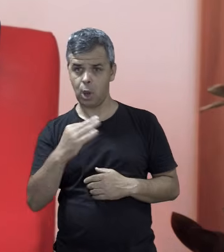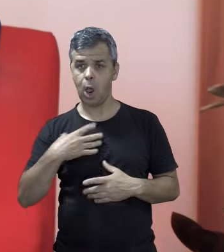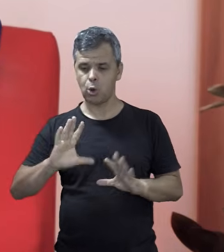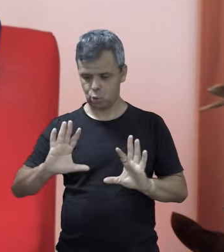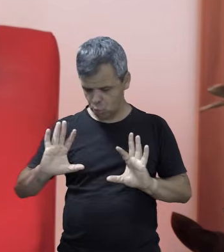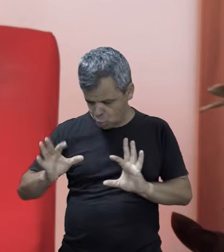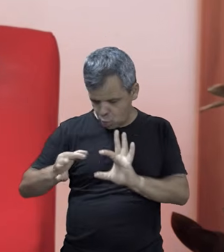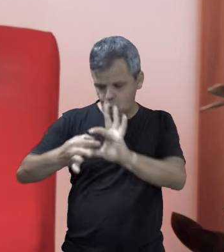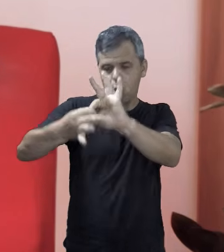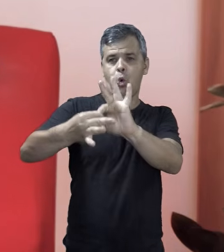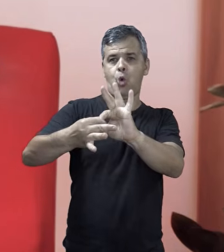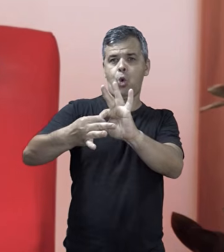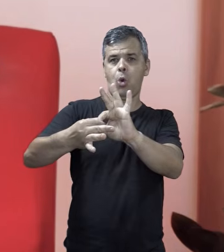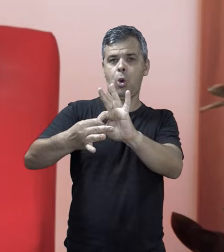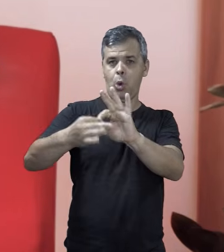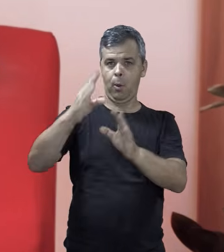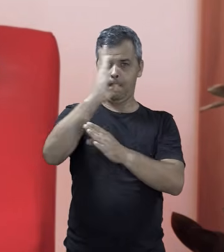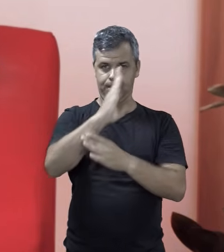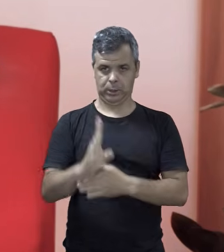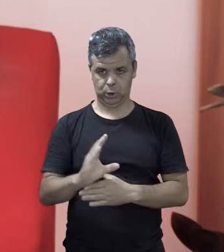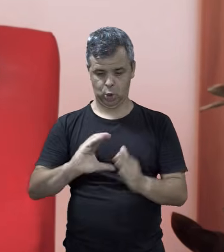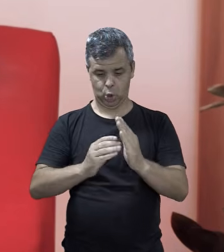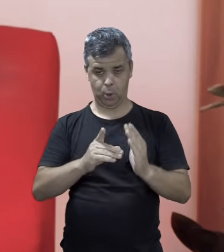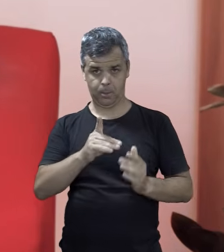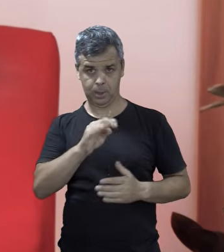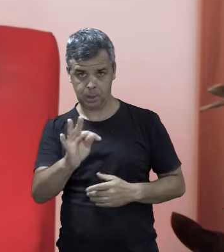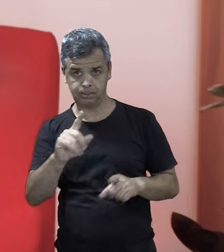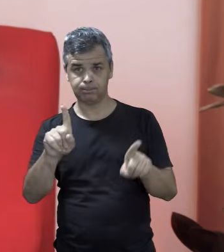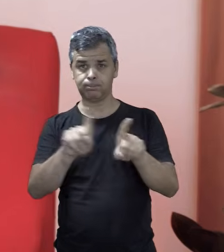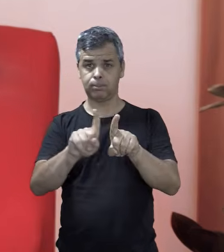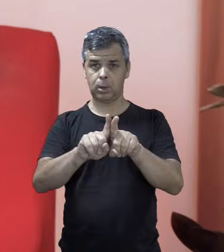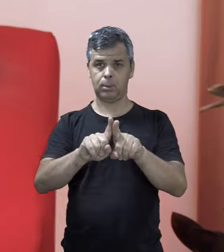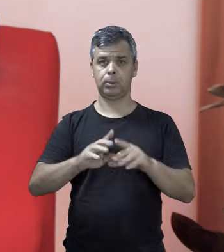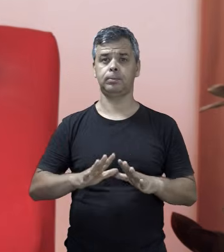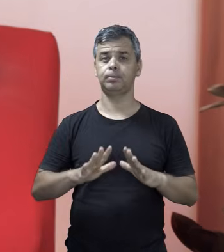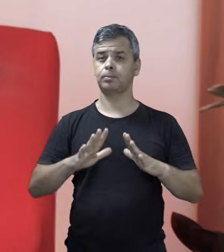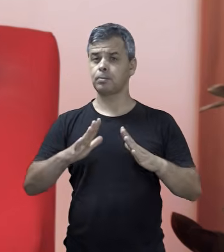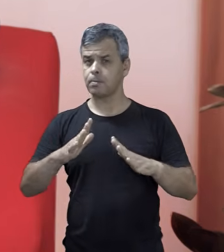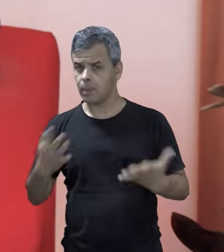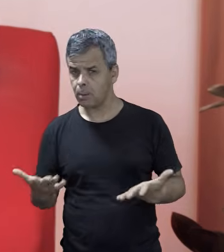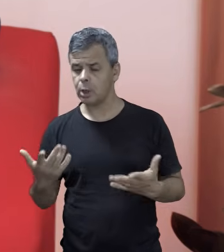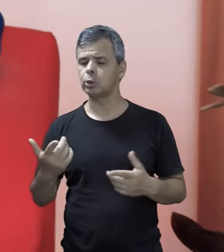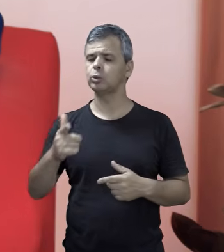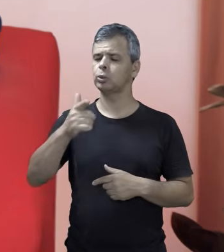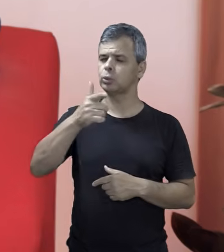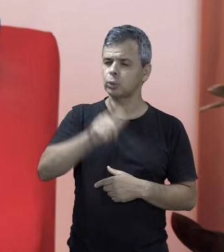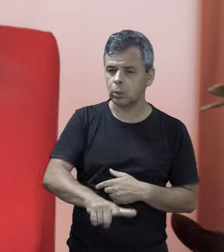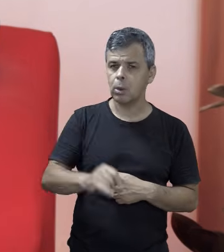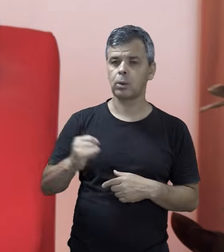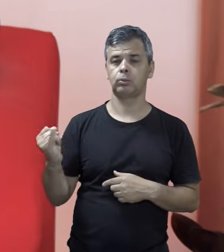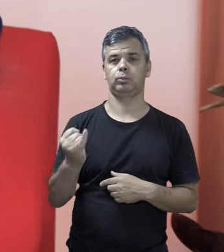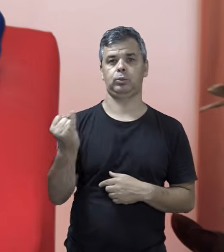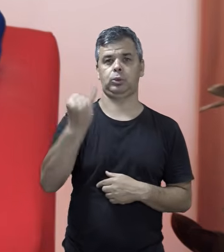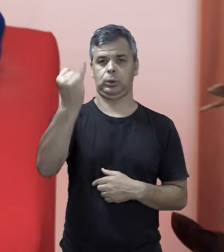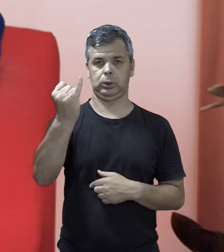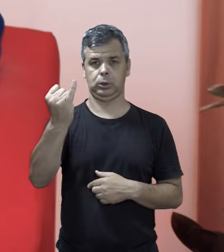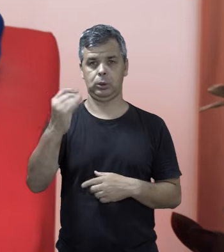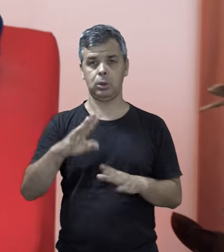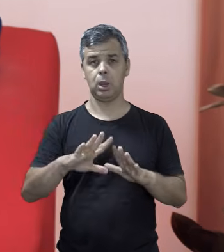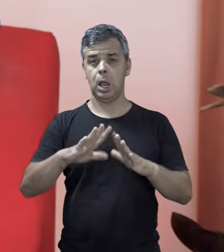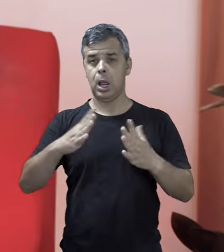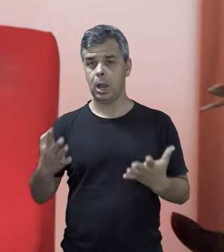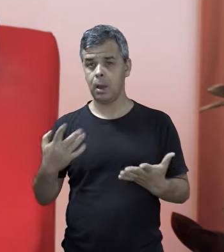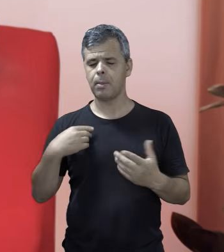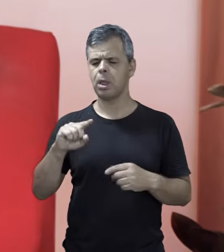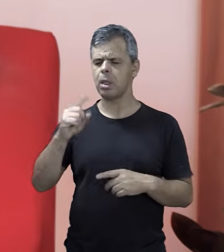a sua história com a história do nosso próprio país. Então, mais um momento, é um momento muito importante e